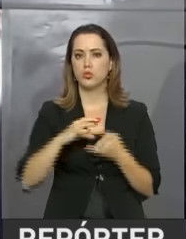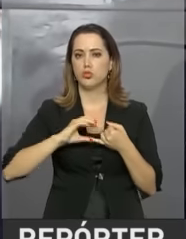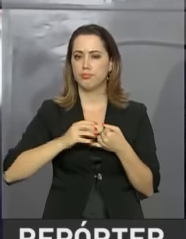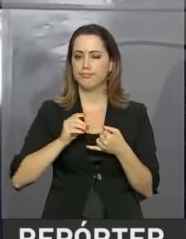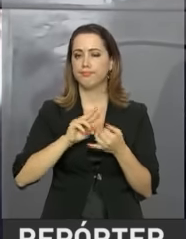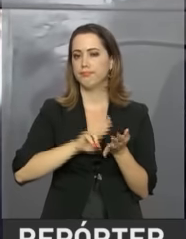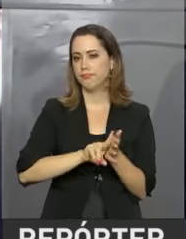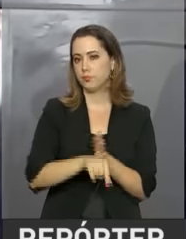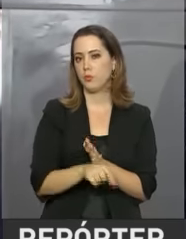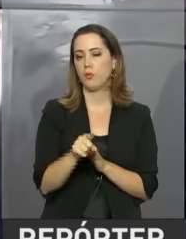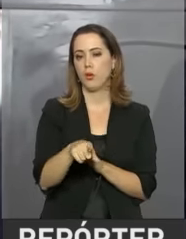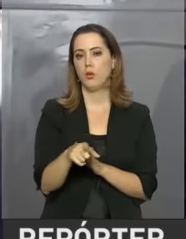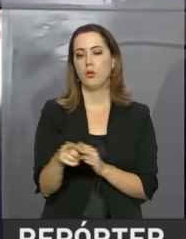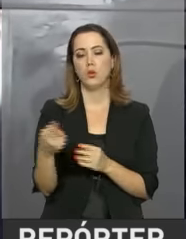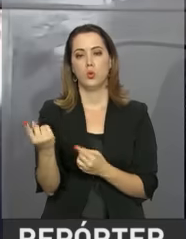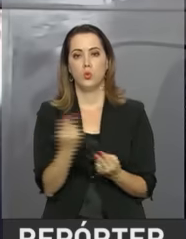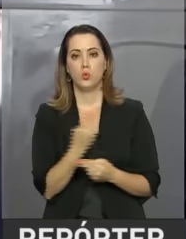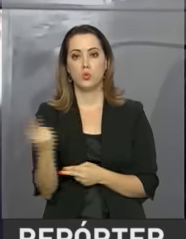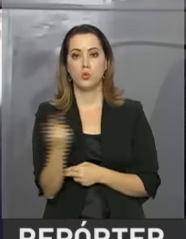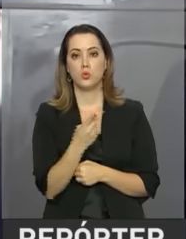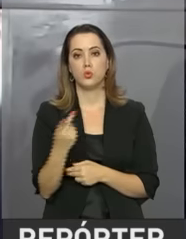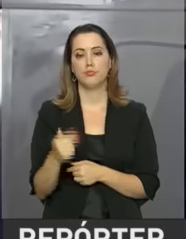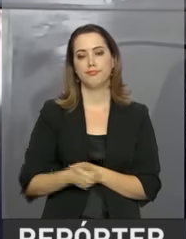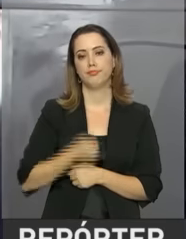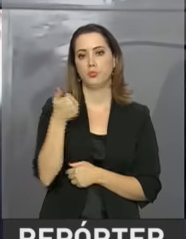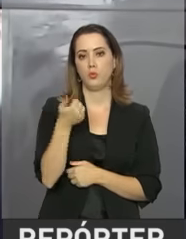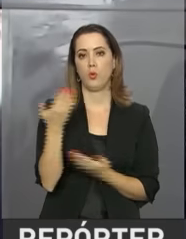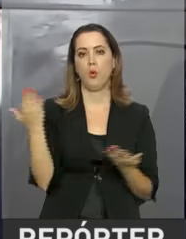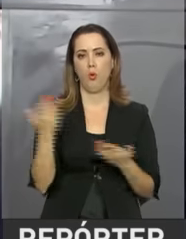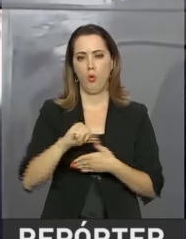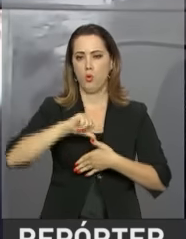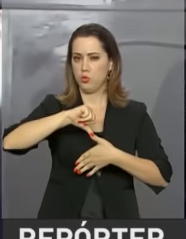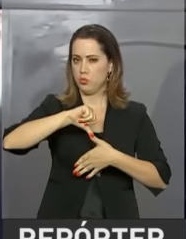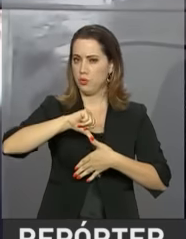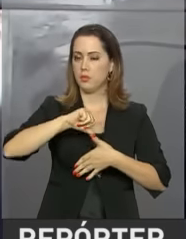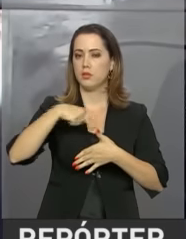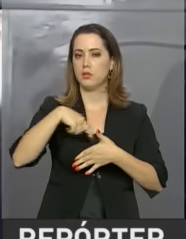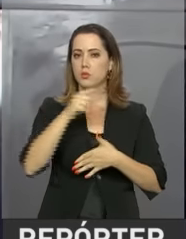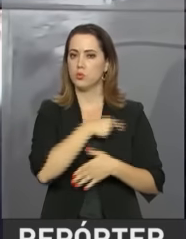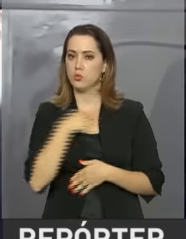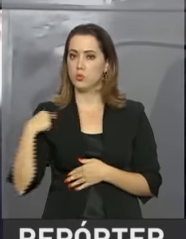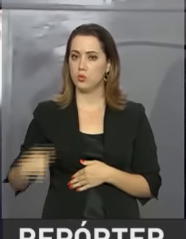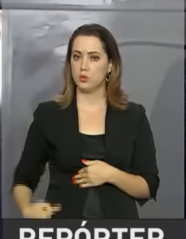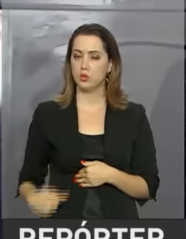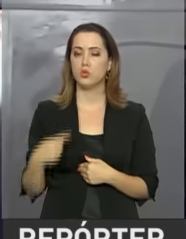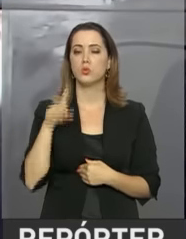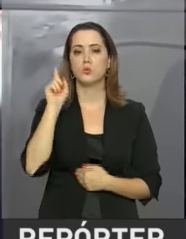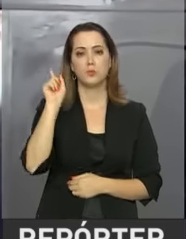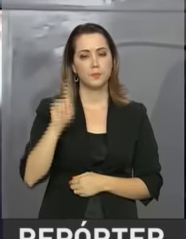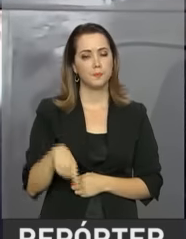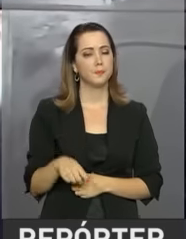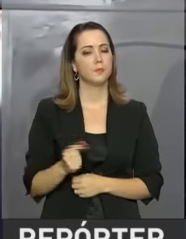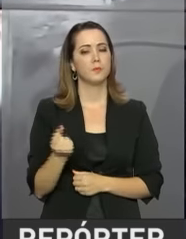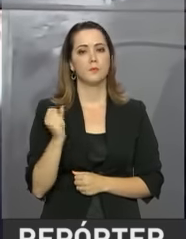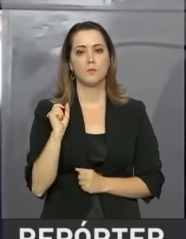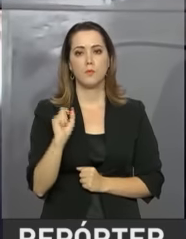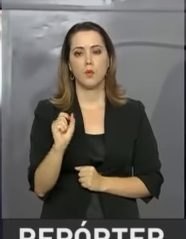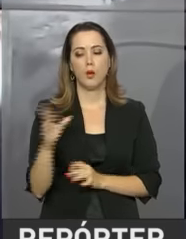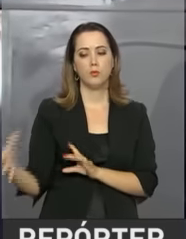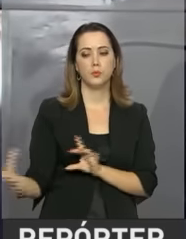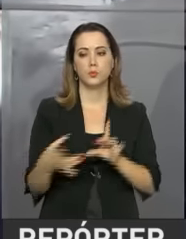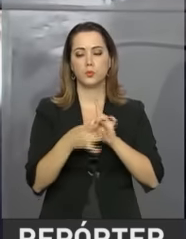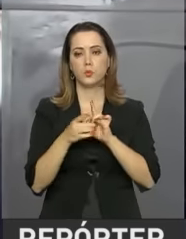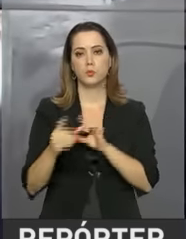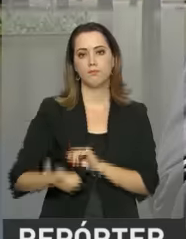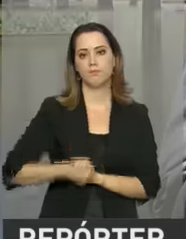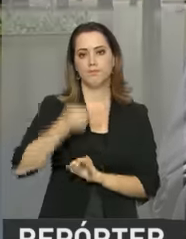a Argentina se beneficiam né então pra América do Sul hoje né A China é digamos o parceiro